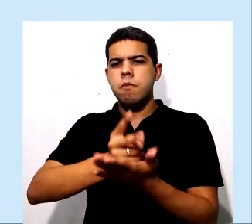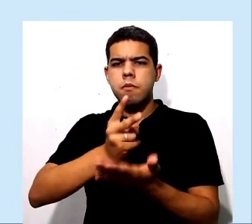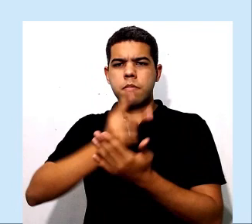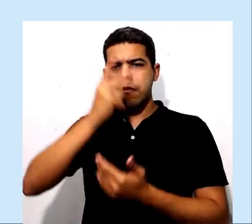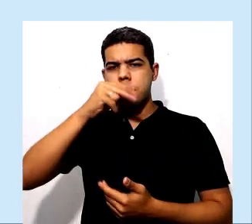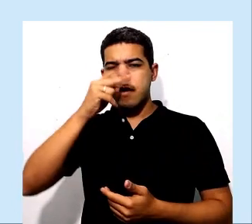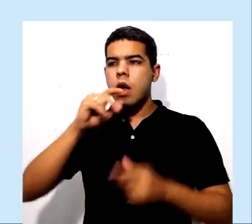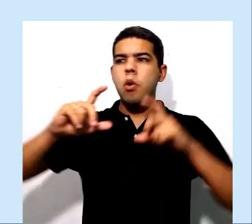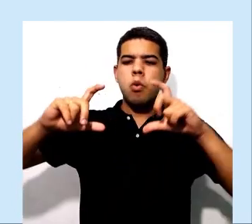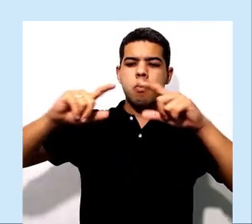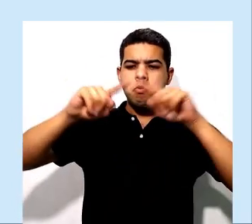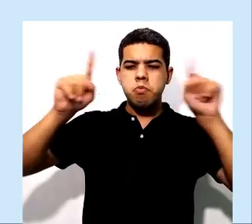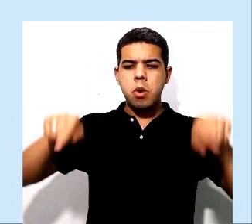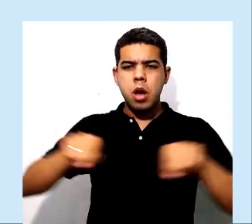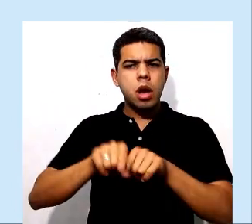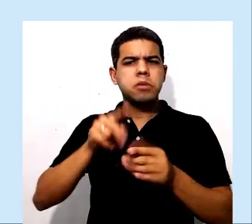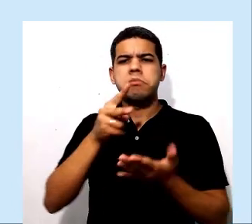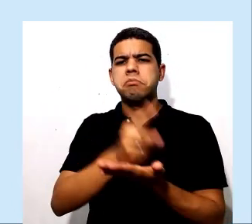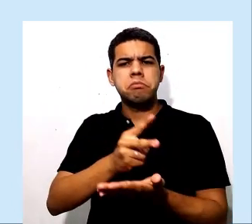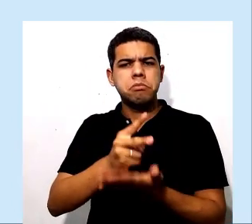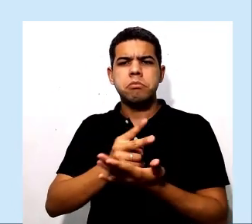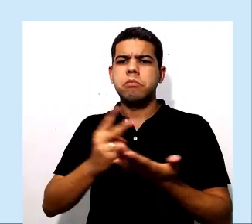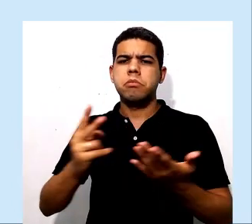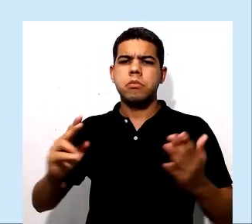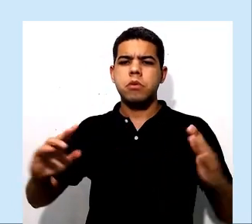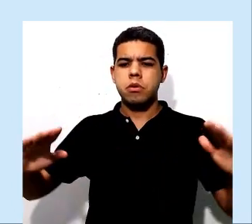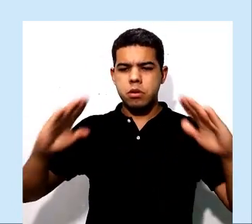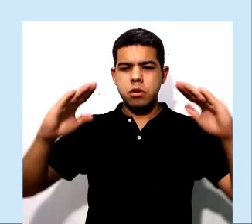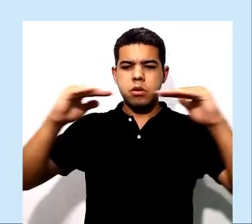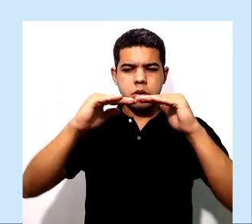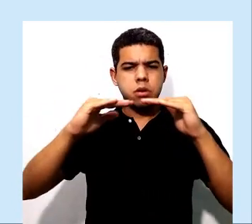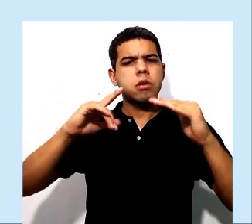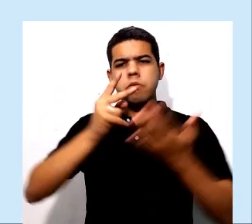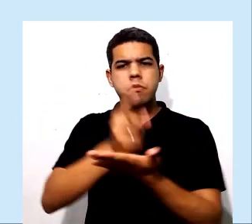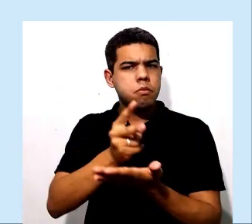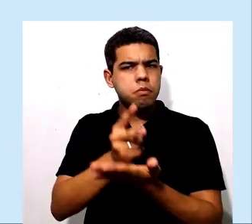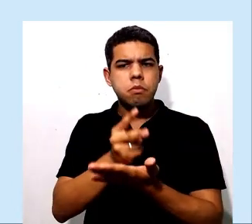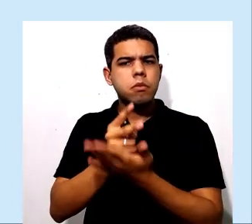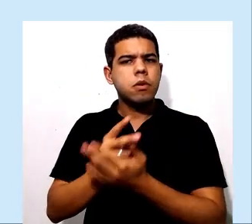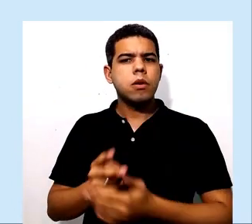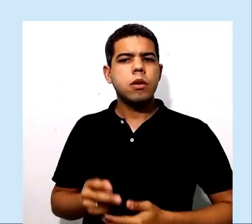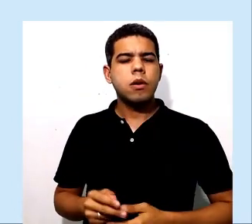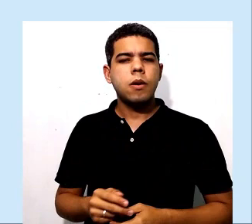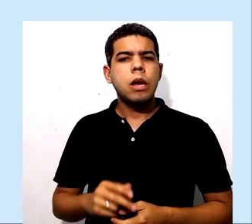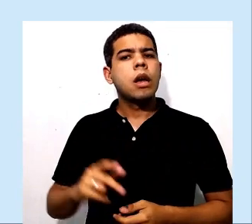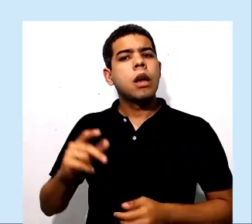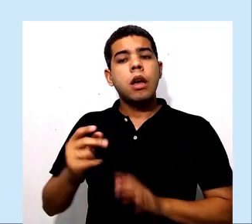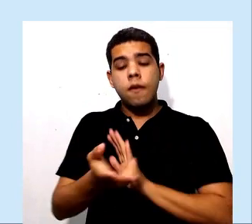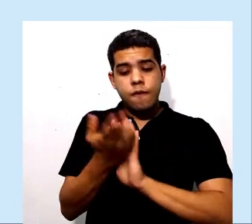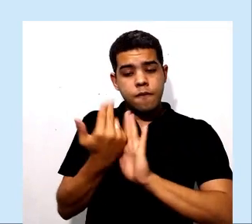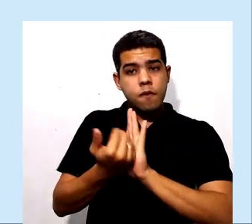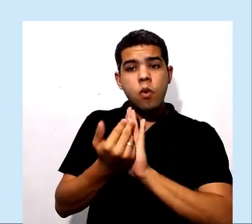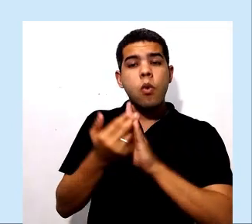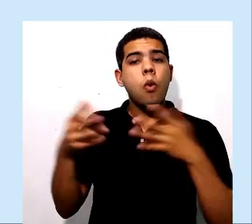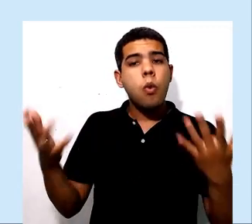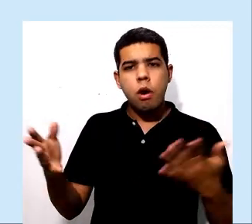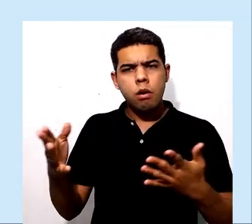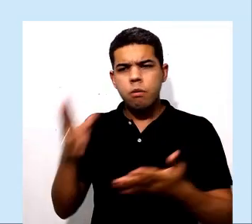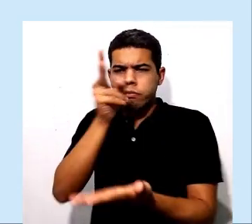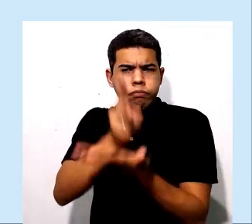trapézio, continua sendo quadrado. Trapézio. Se essa figura, continua sendo essa. Não importa, o que vai mudar são os